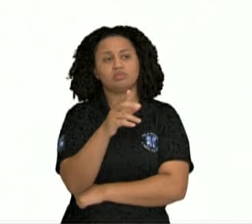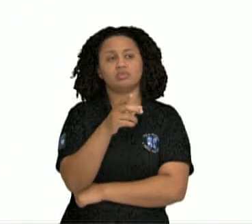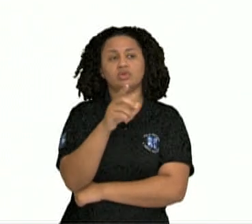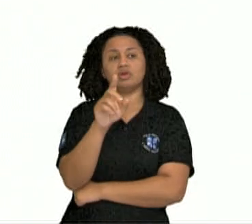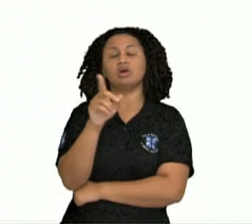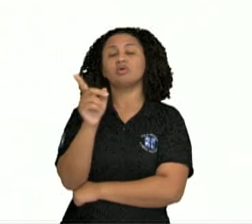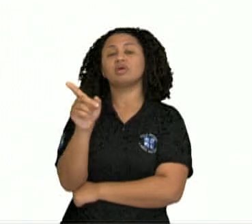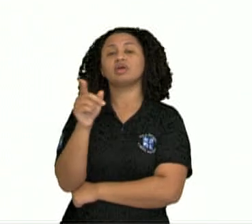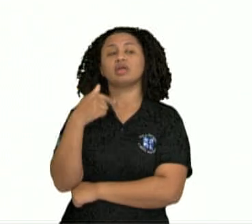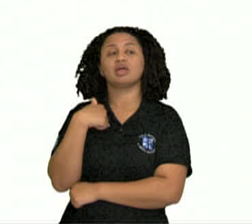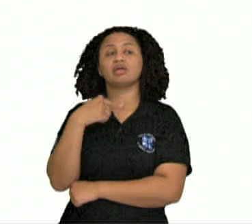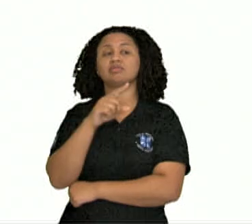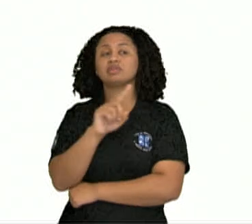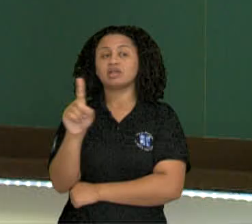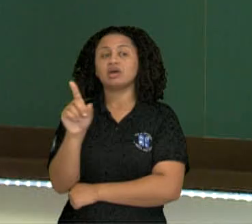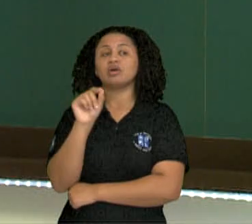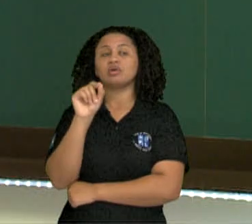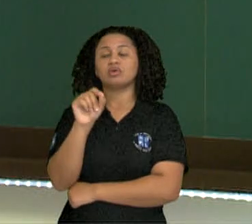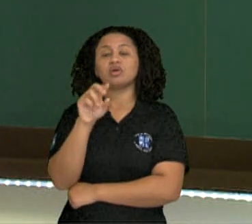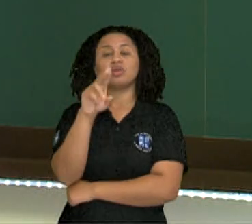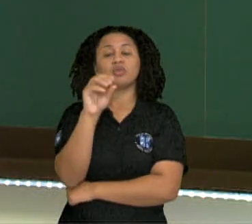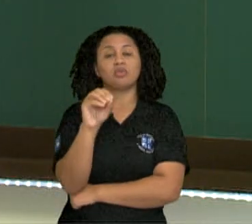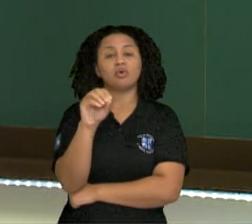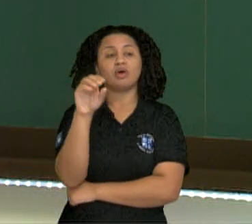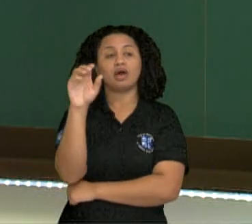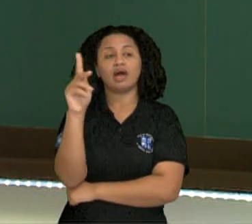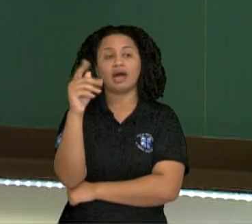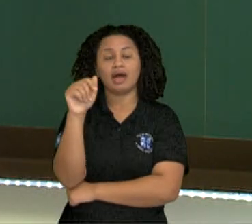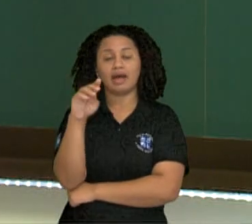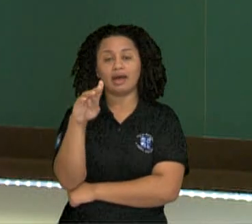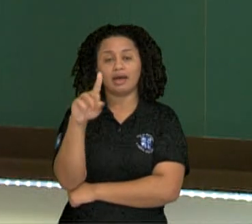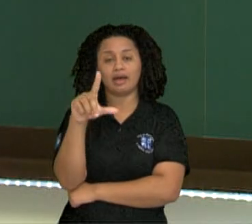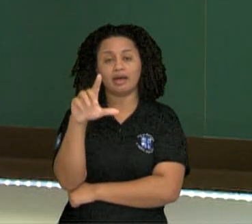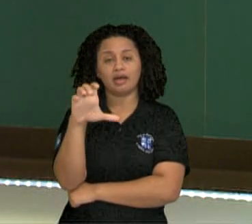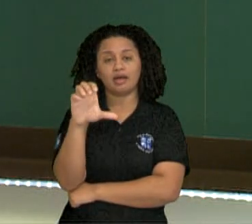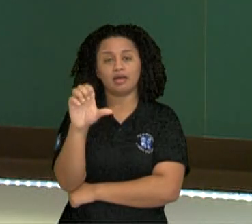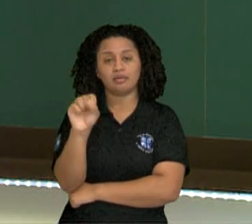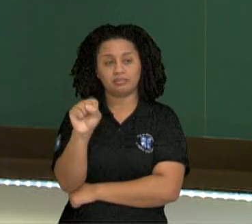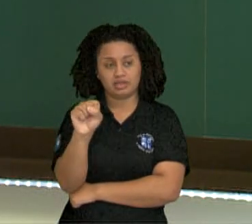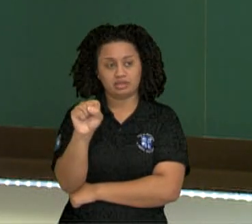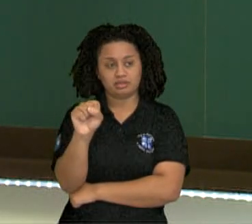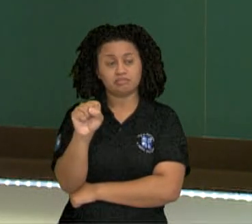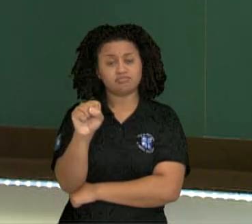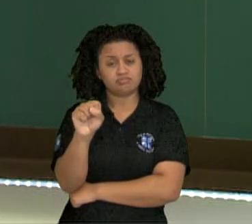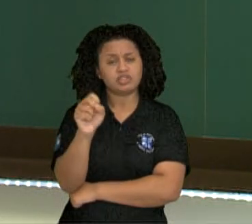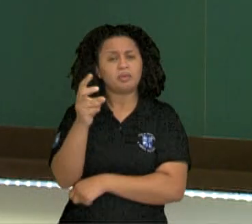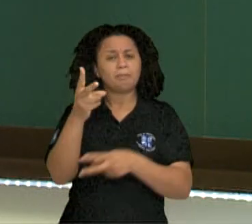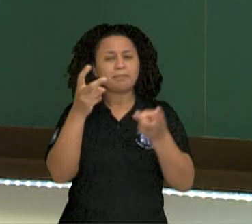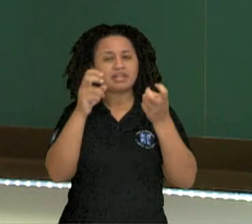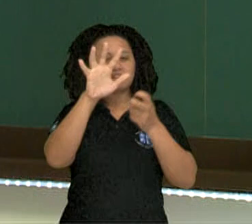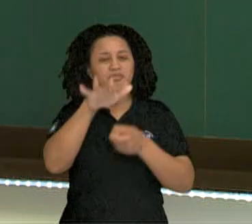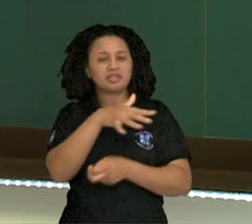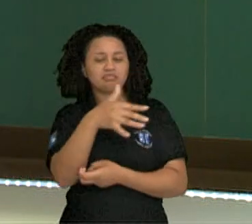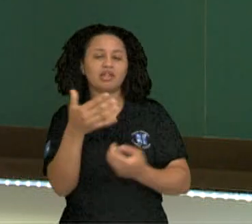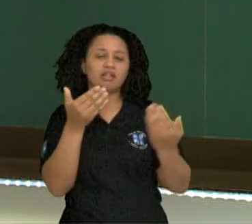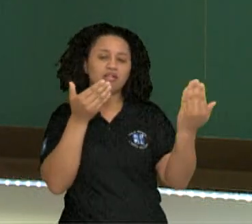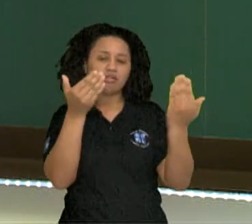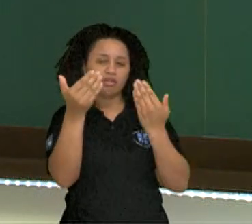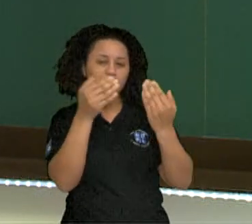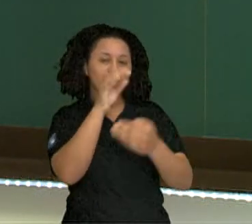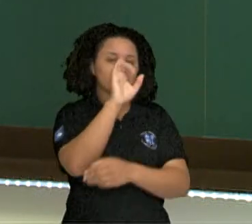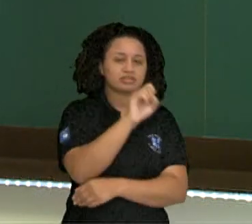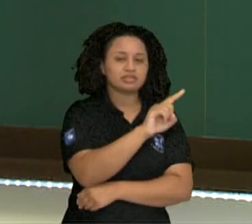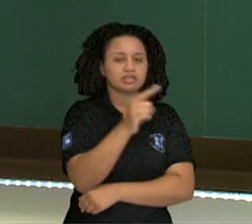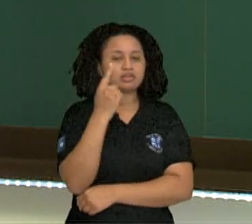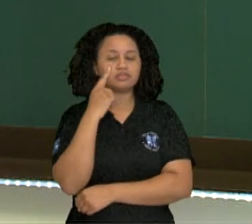O que acontece no negativo? No hables. Hable usted, no hable. Hablemos